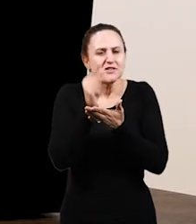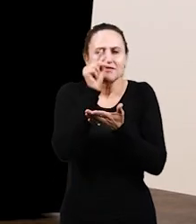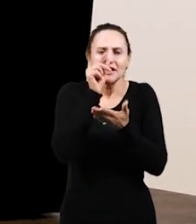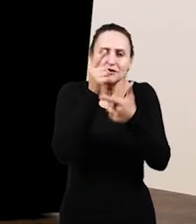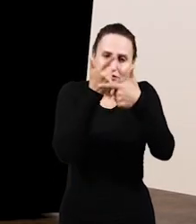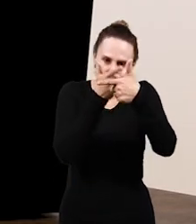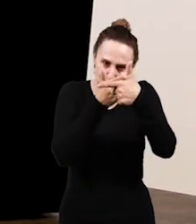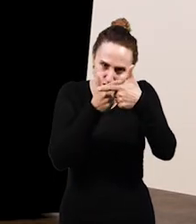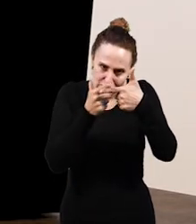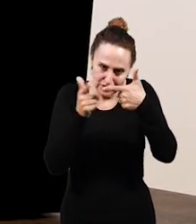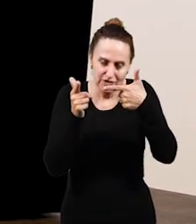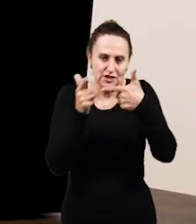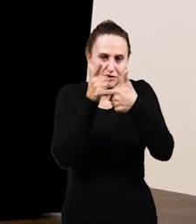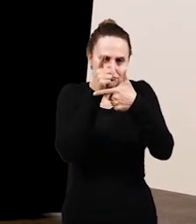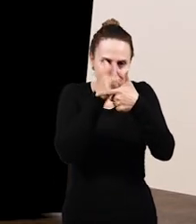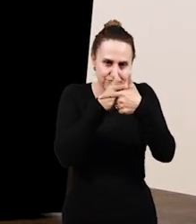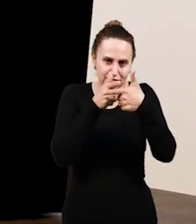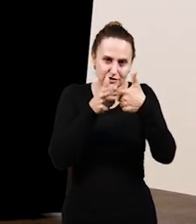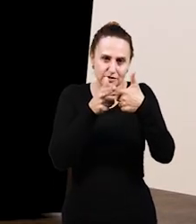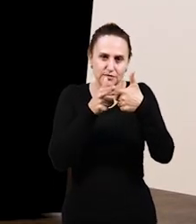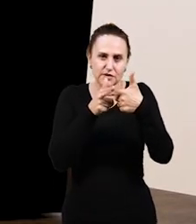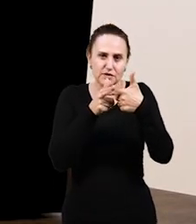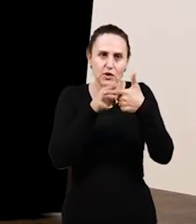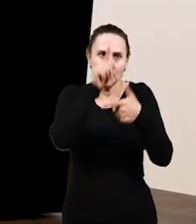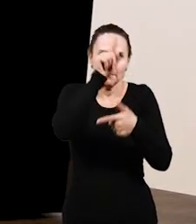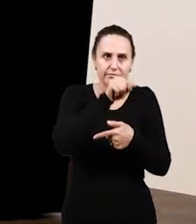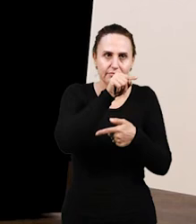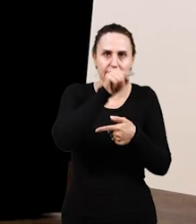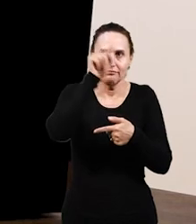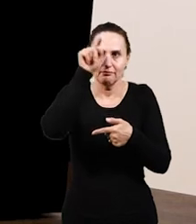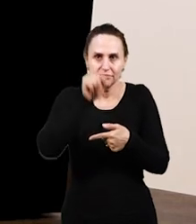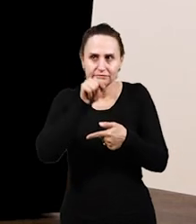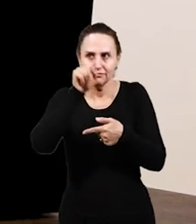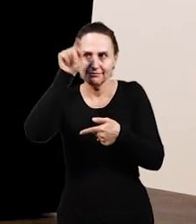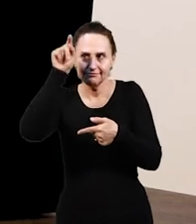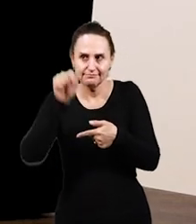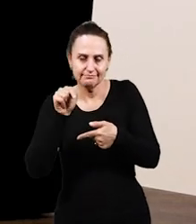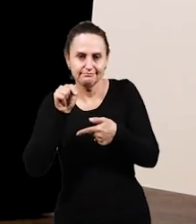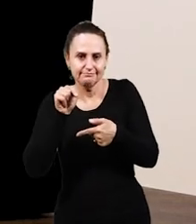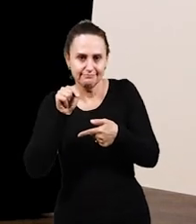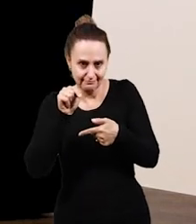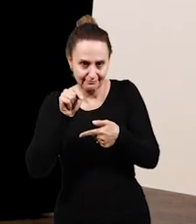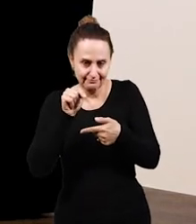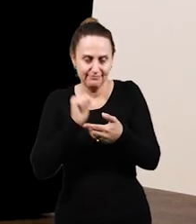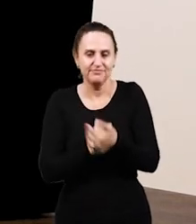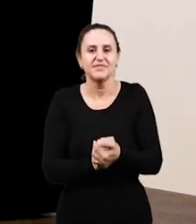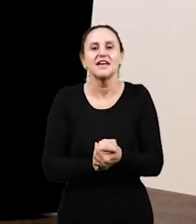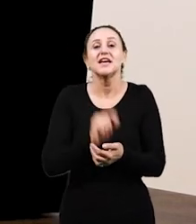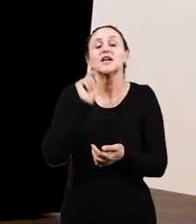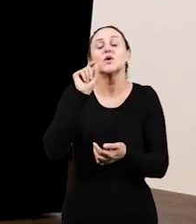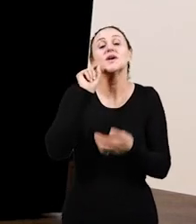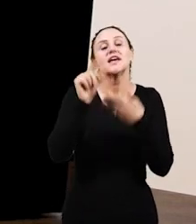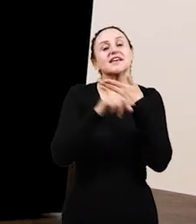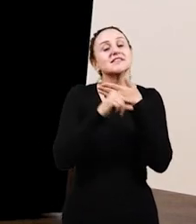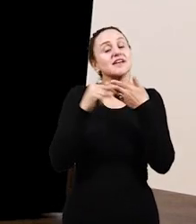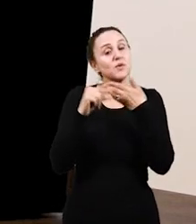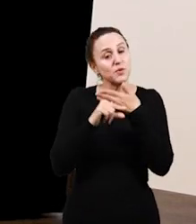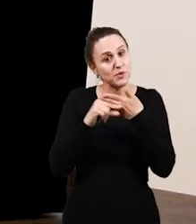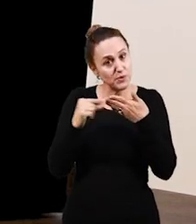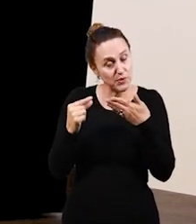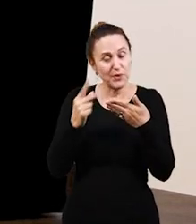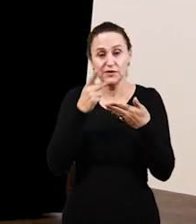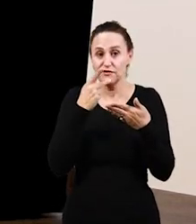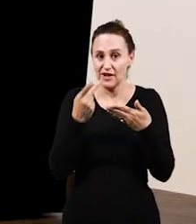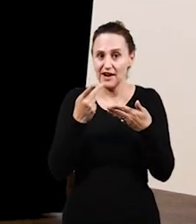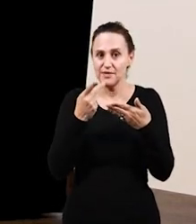divisão fonética a gente se coloca entre Barras cada fonema né então o que que o quê o Martini faz na verdade